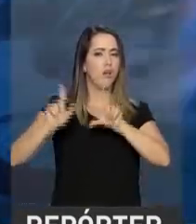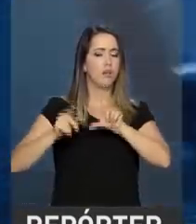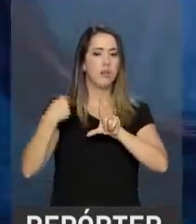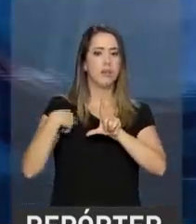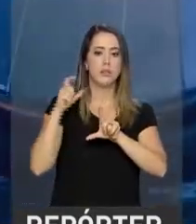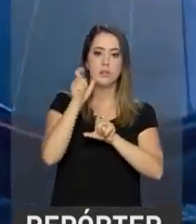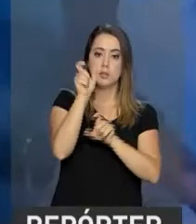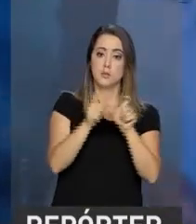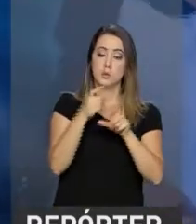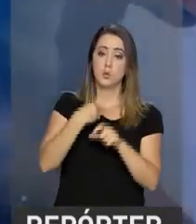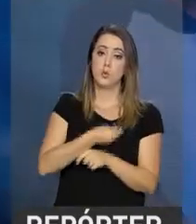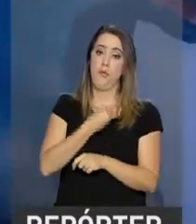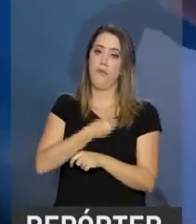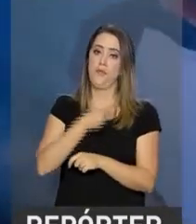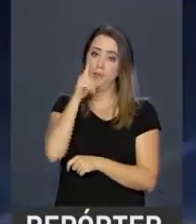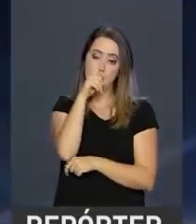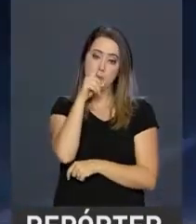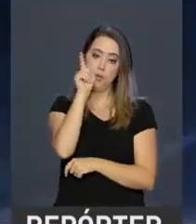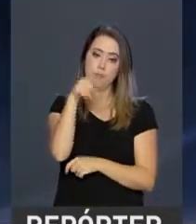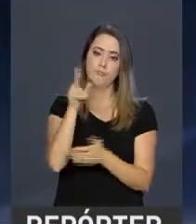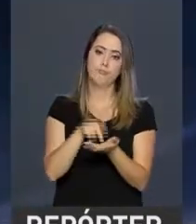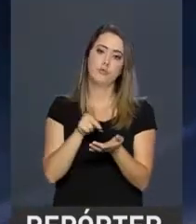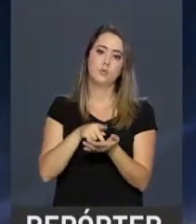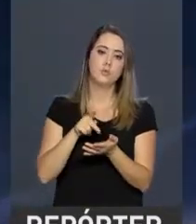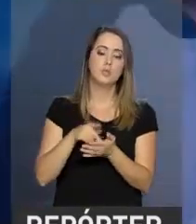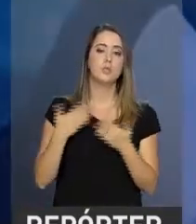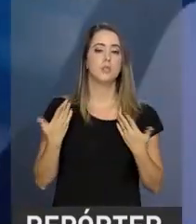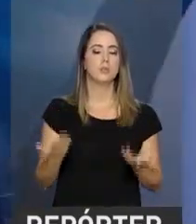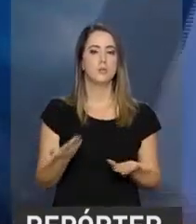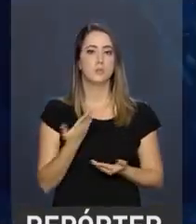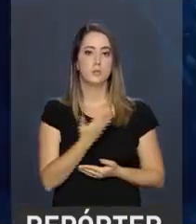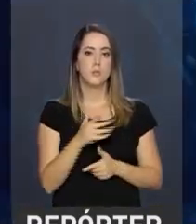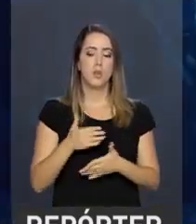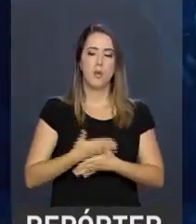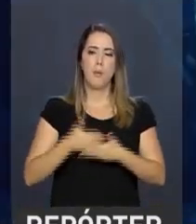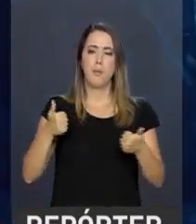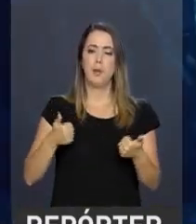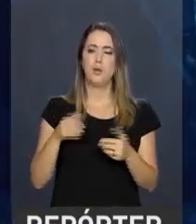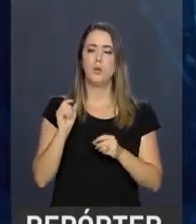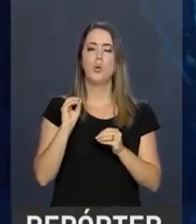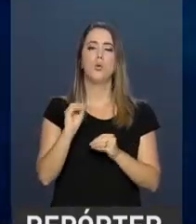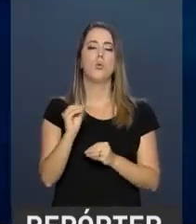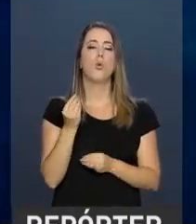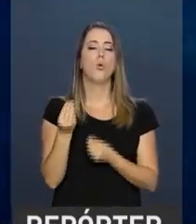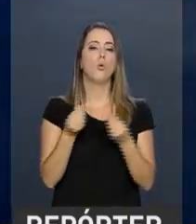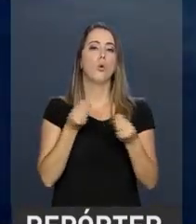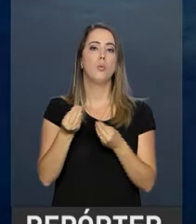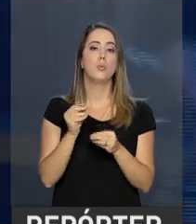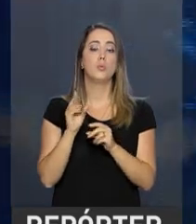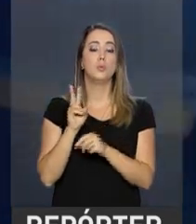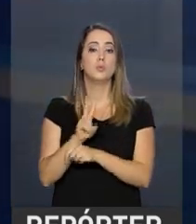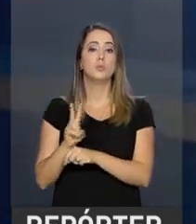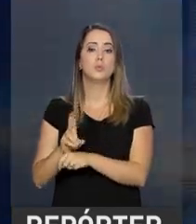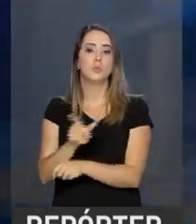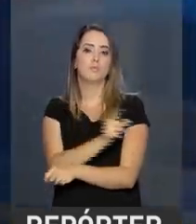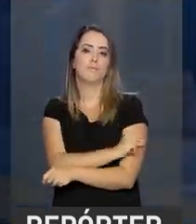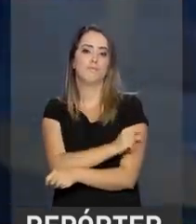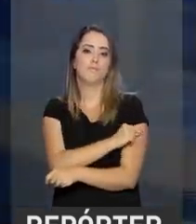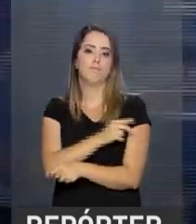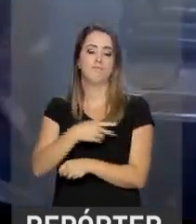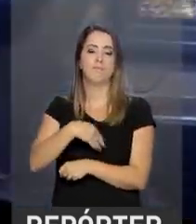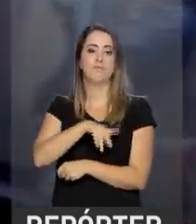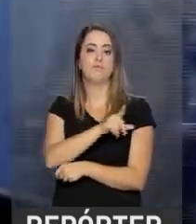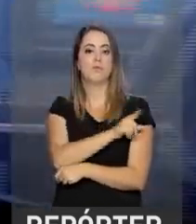biológicos coloca sua vida em risco são de verdade ea melhor forma de se proteger é tomando a vacina contra o hpv